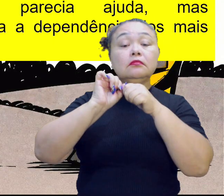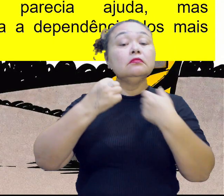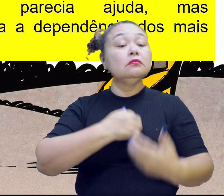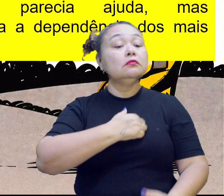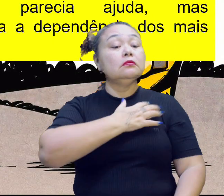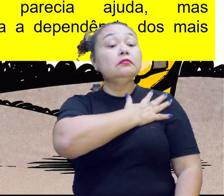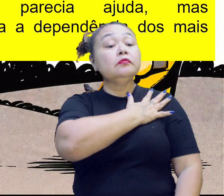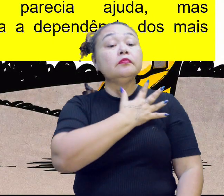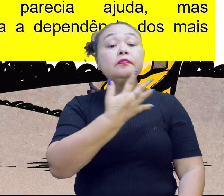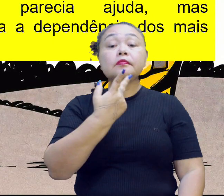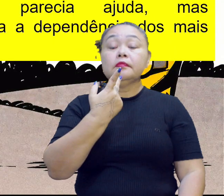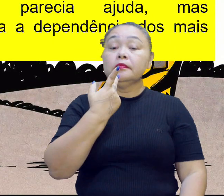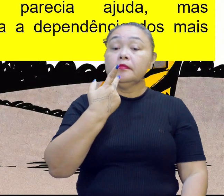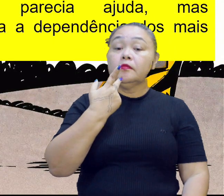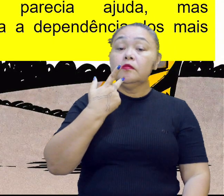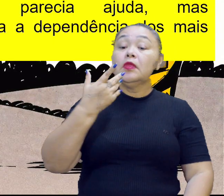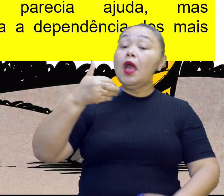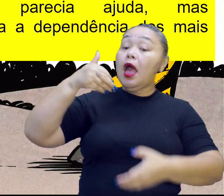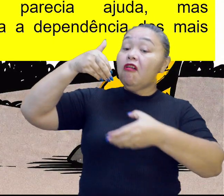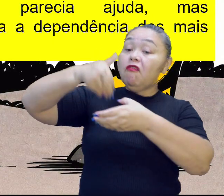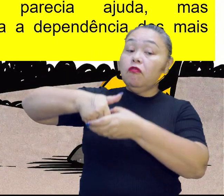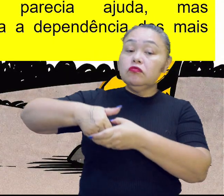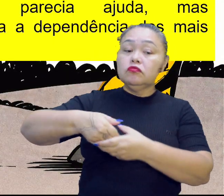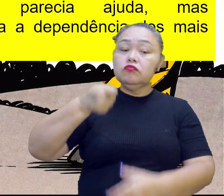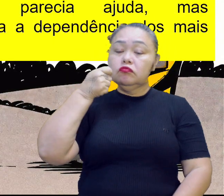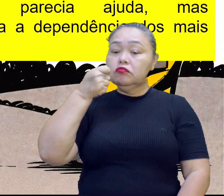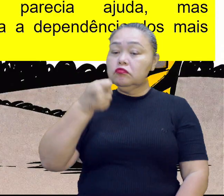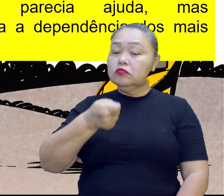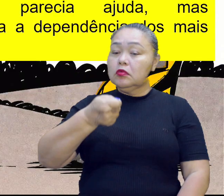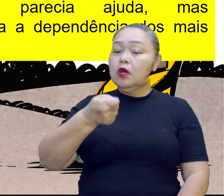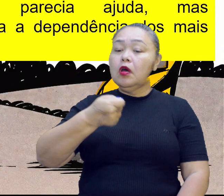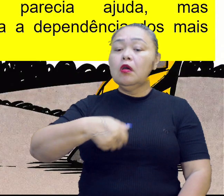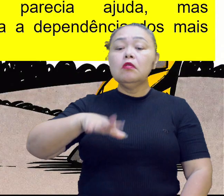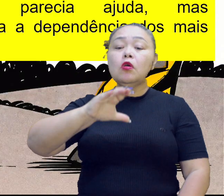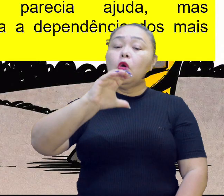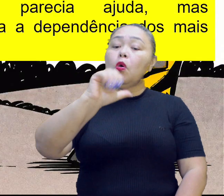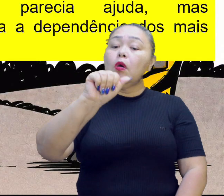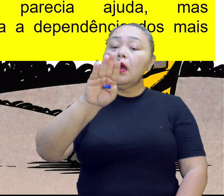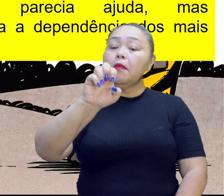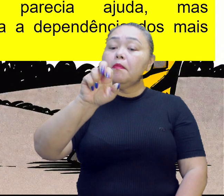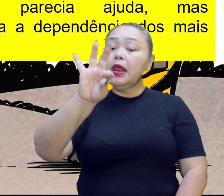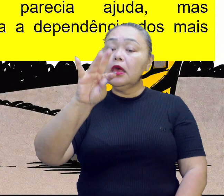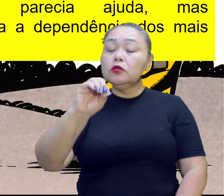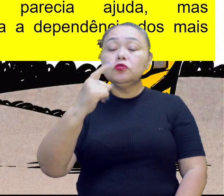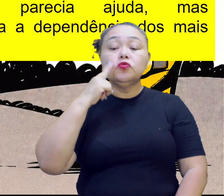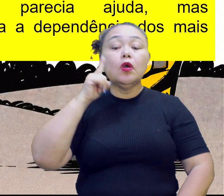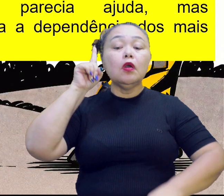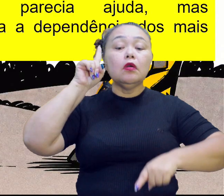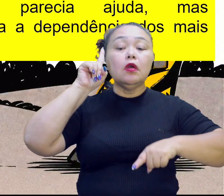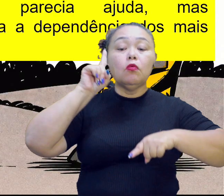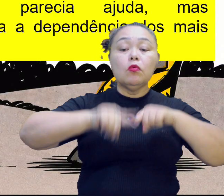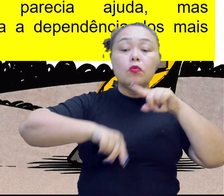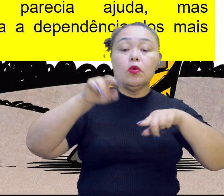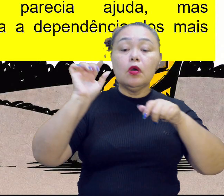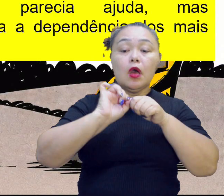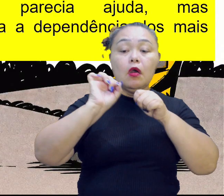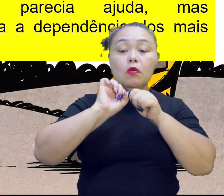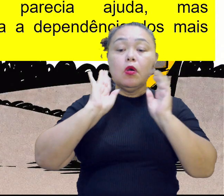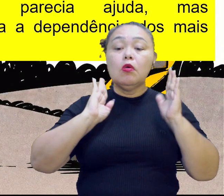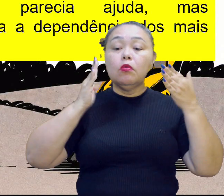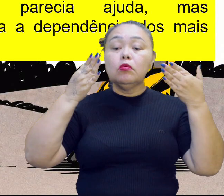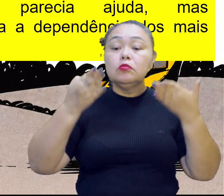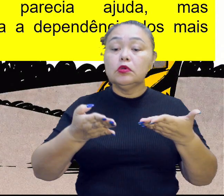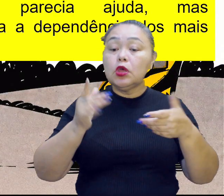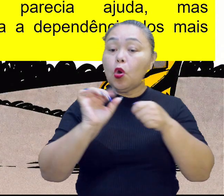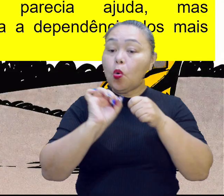vai inaugurar o que nós chamamos de voto de cabresto. O que é um cabresto? É um objeto que você coloca no cavalo,